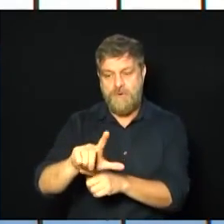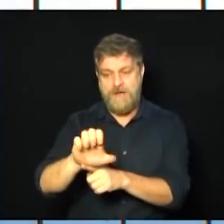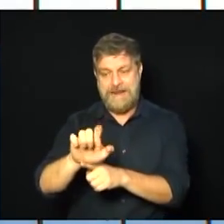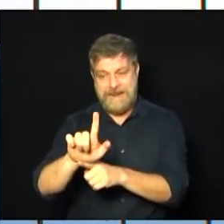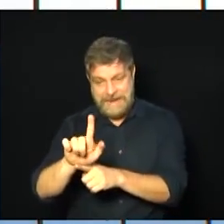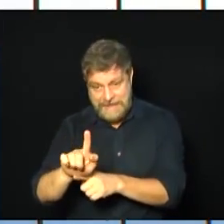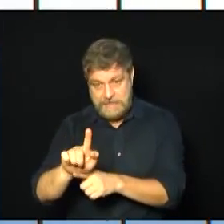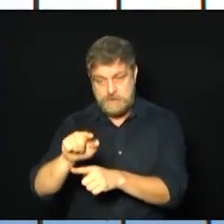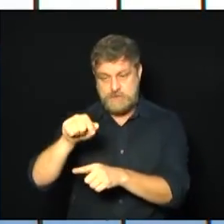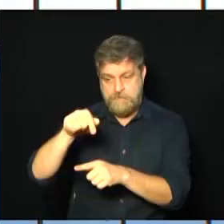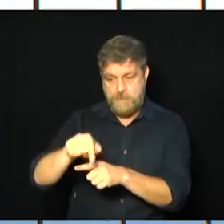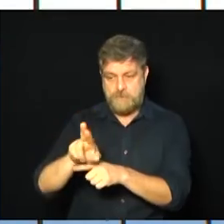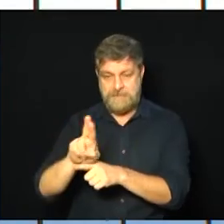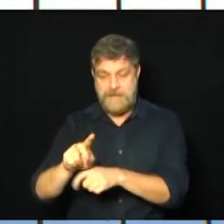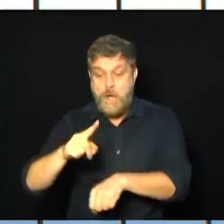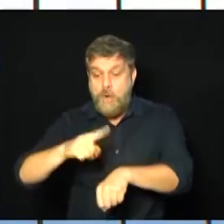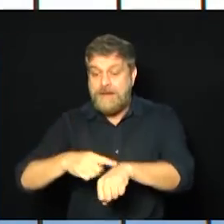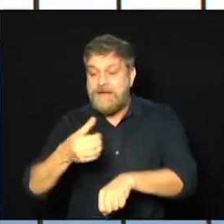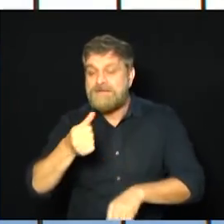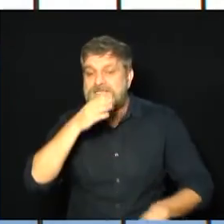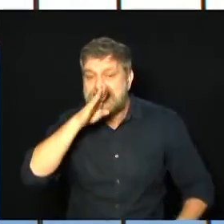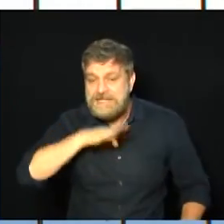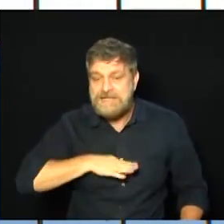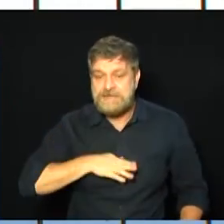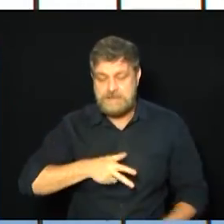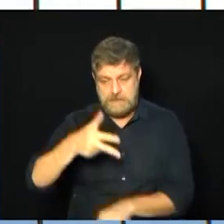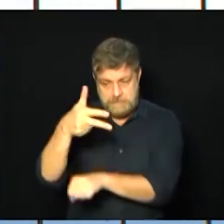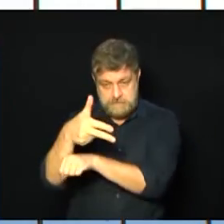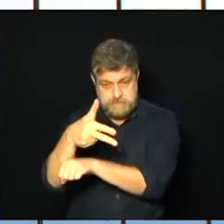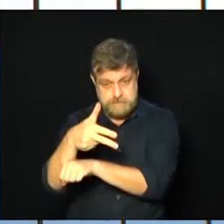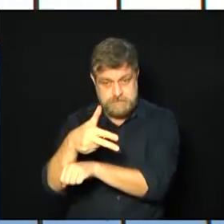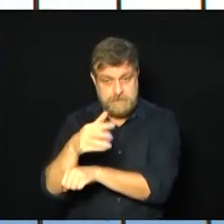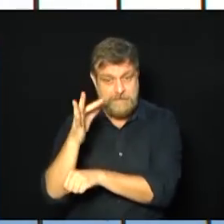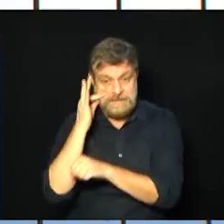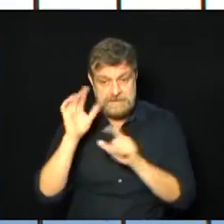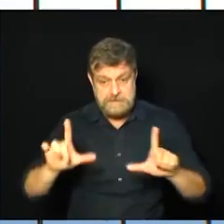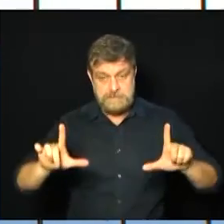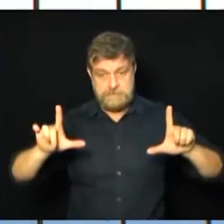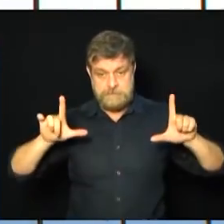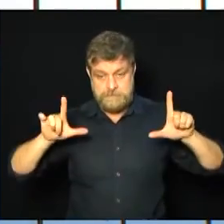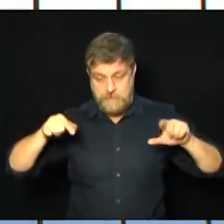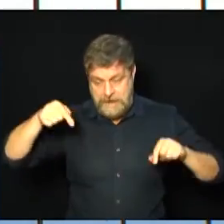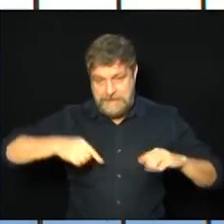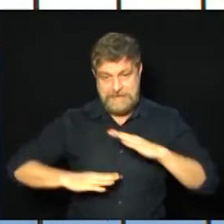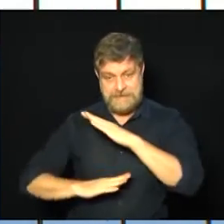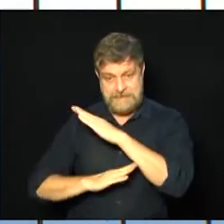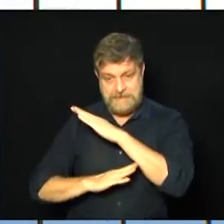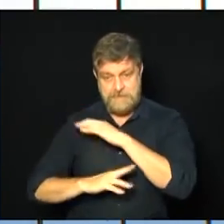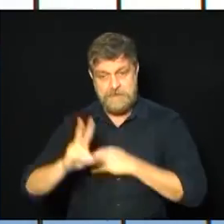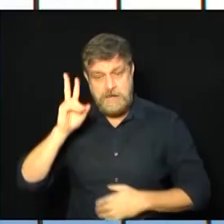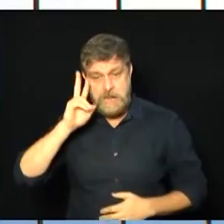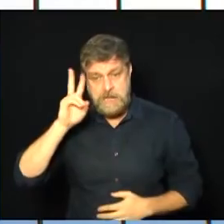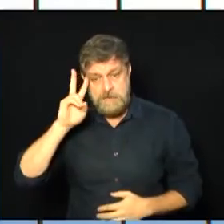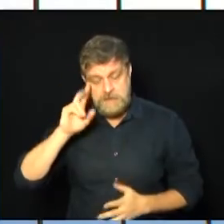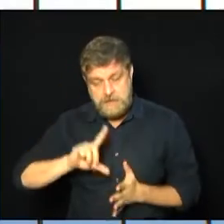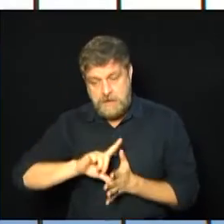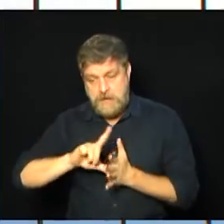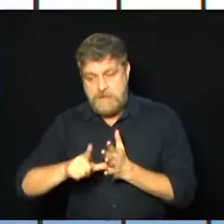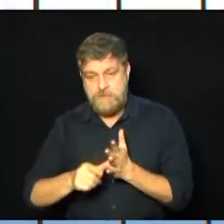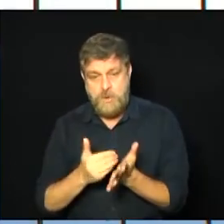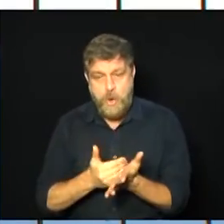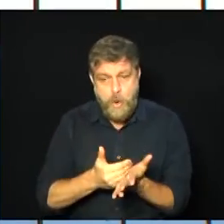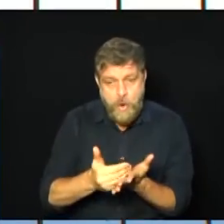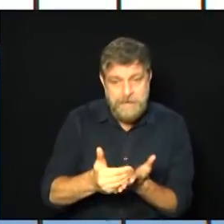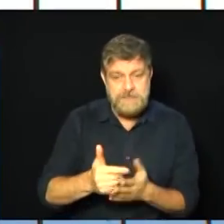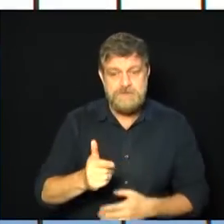www.campinas.sp.leg.br. A partir das 6 horas, nós temos a transmissão ao vivo da TV Câmara Campinas. Lembrando que logo na abertura